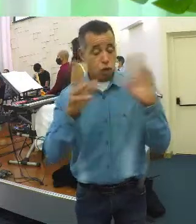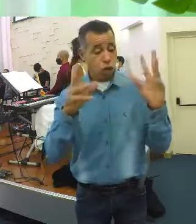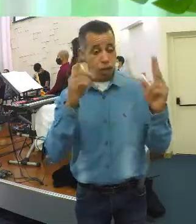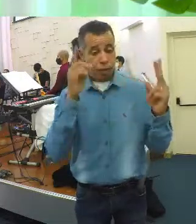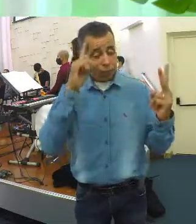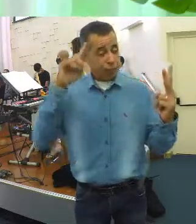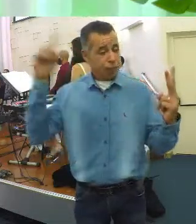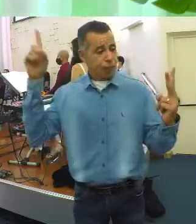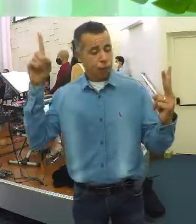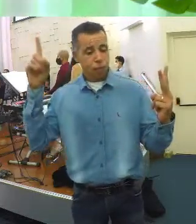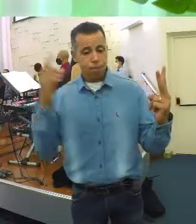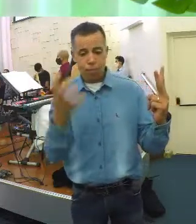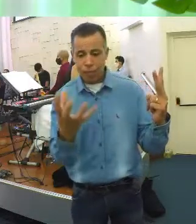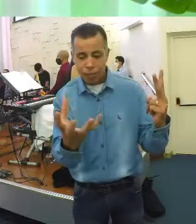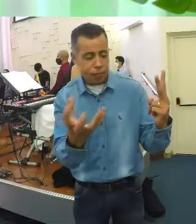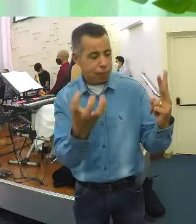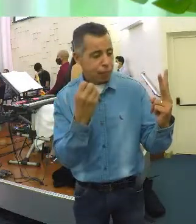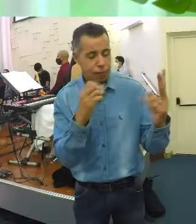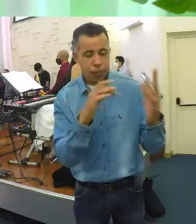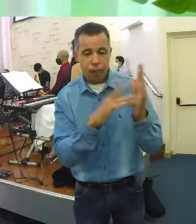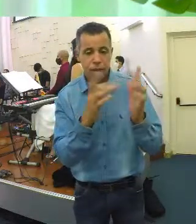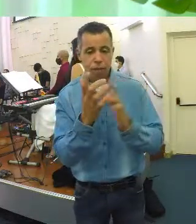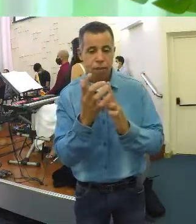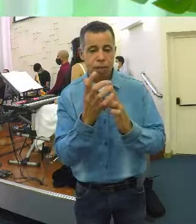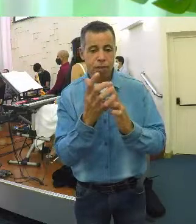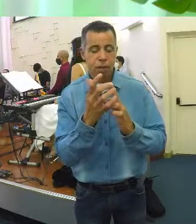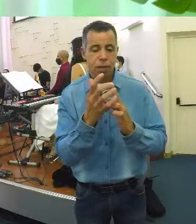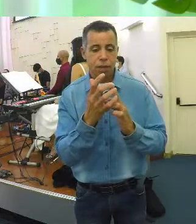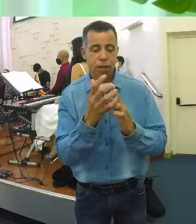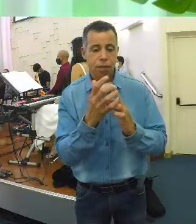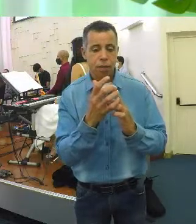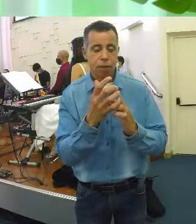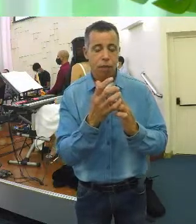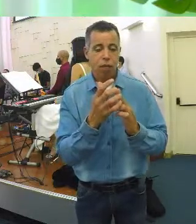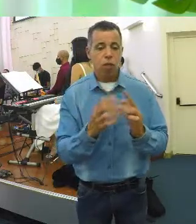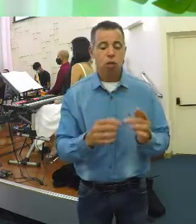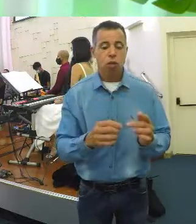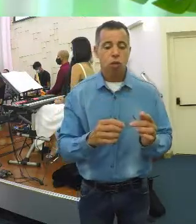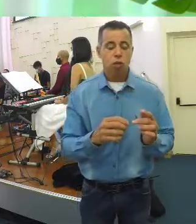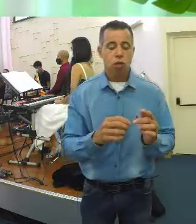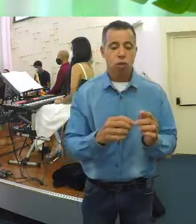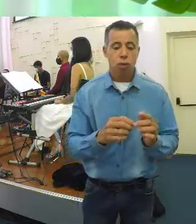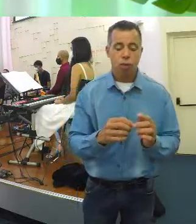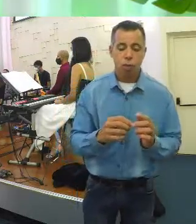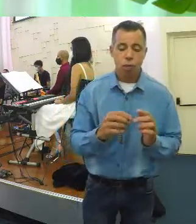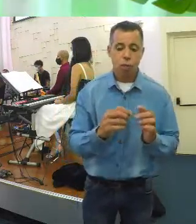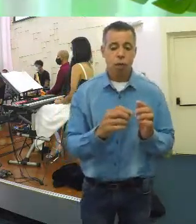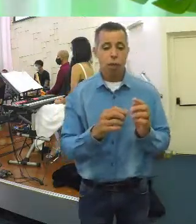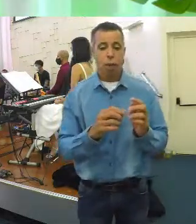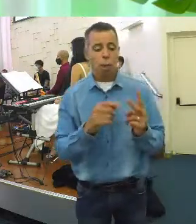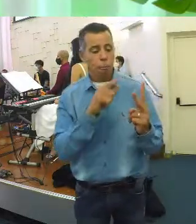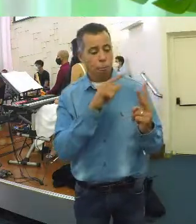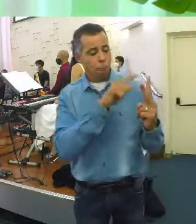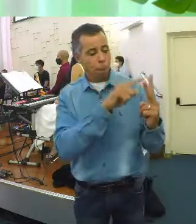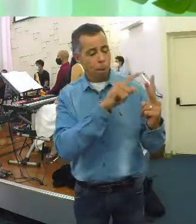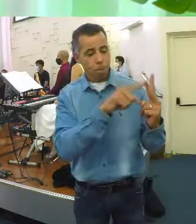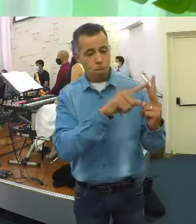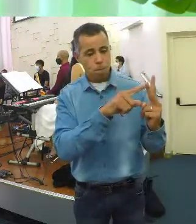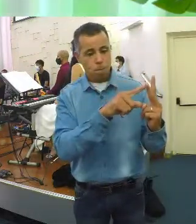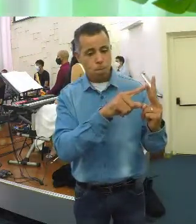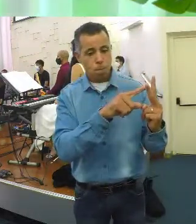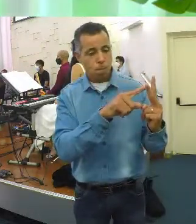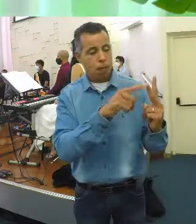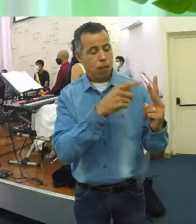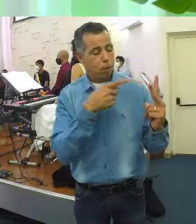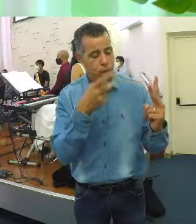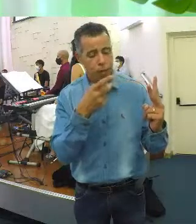vida eterna. A palavra destinados aqui, no texto original, é o mesmo que identificados, aqueles que creram no Senhor